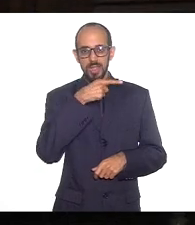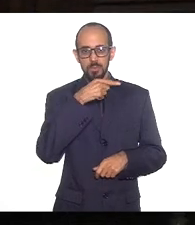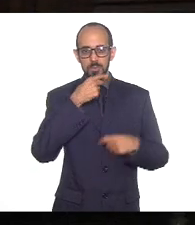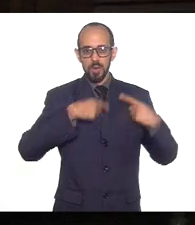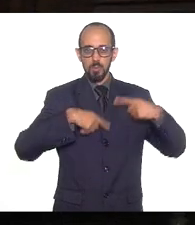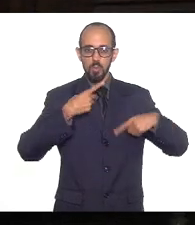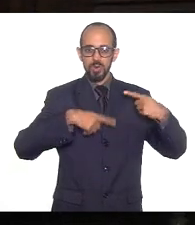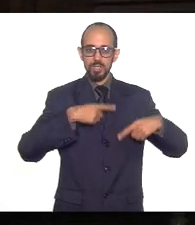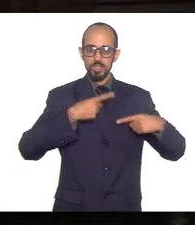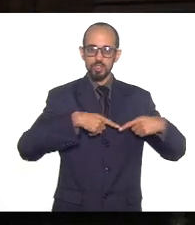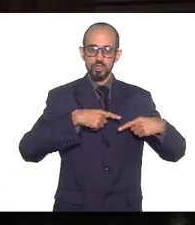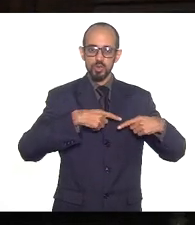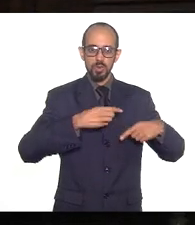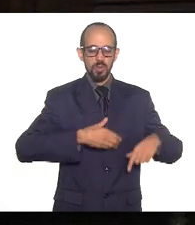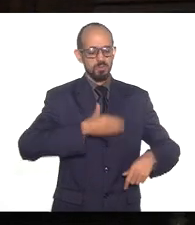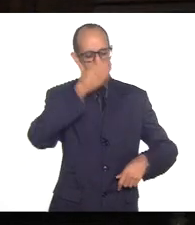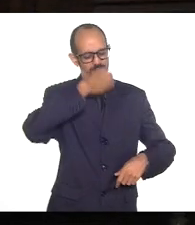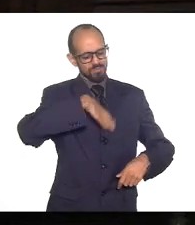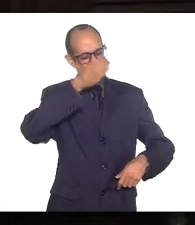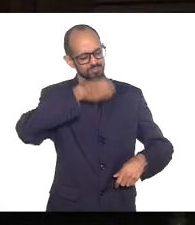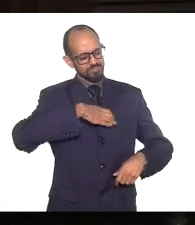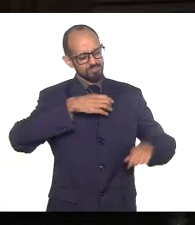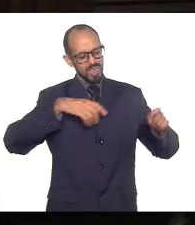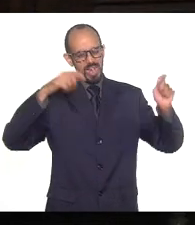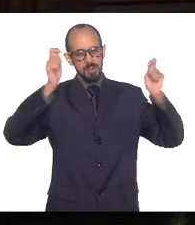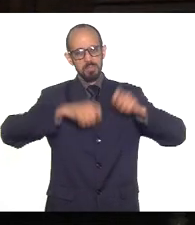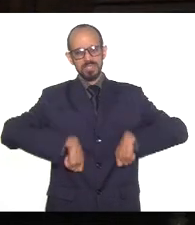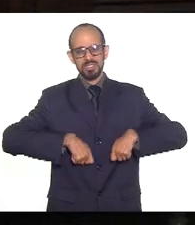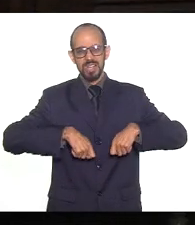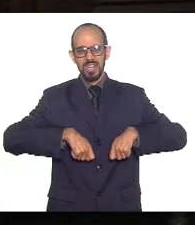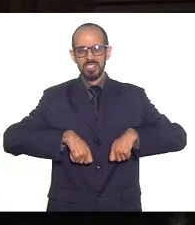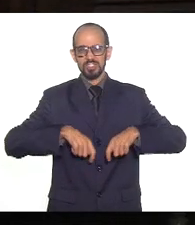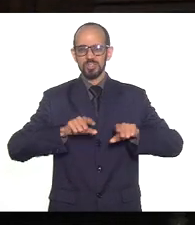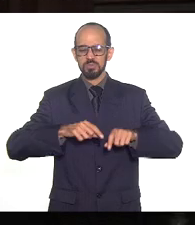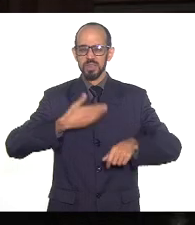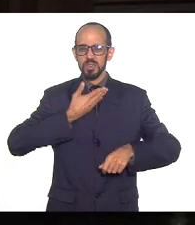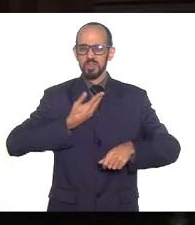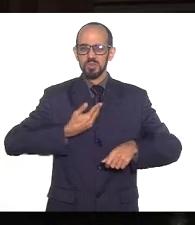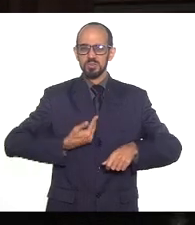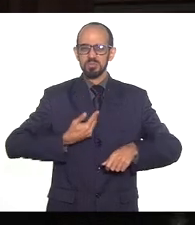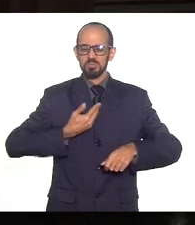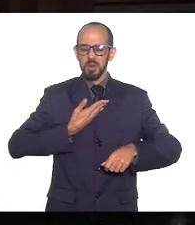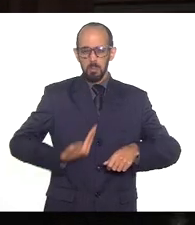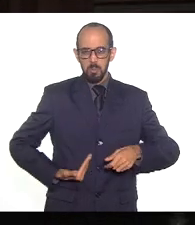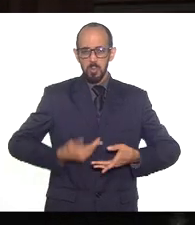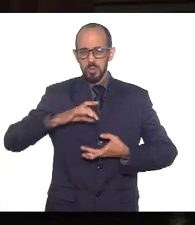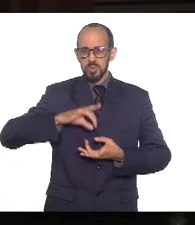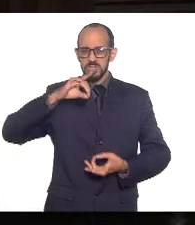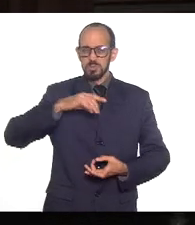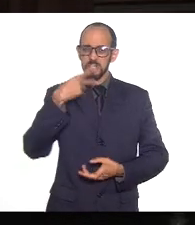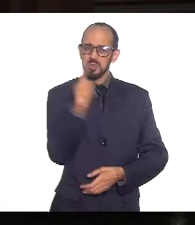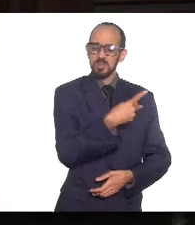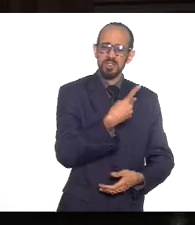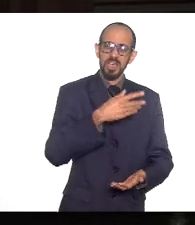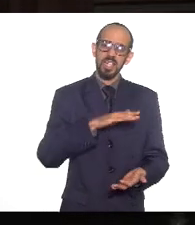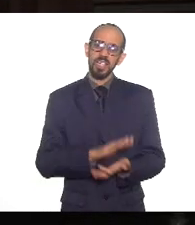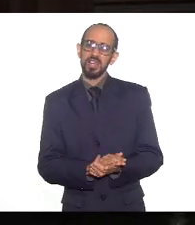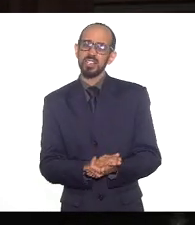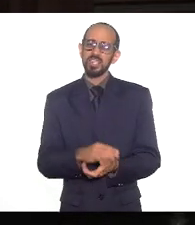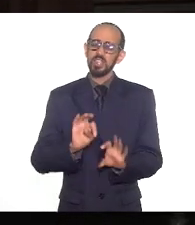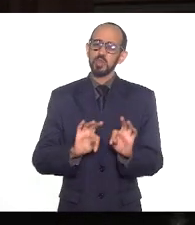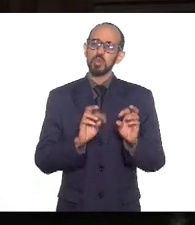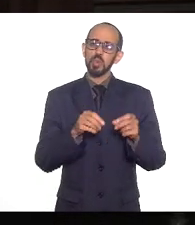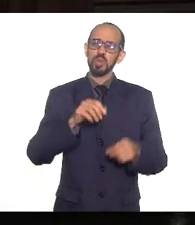político pela pessoa pelo caráter pela competência pelo Espírito público e vi por todas essas qualidades que são